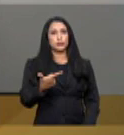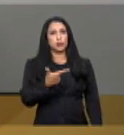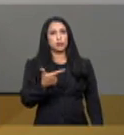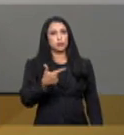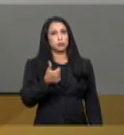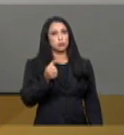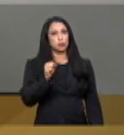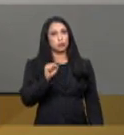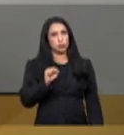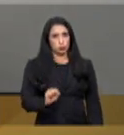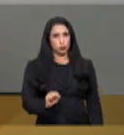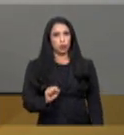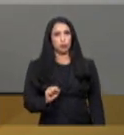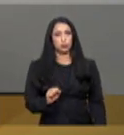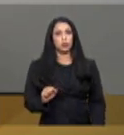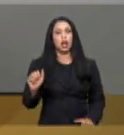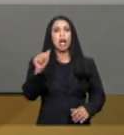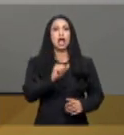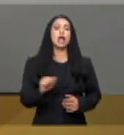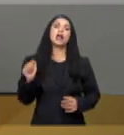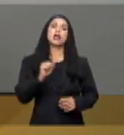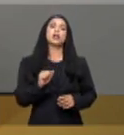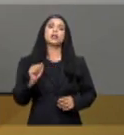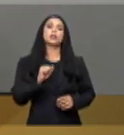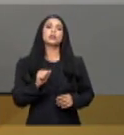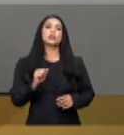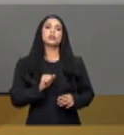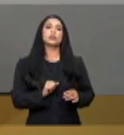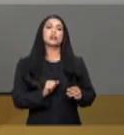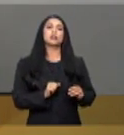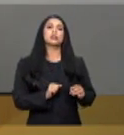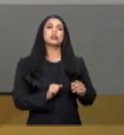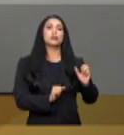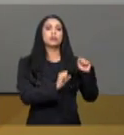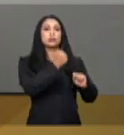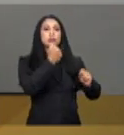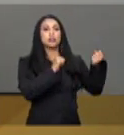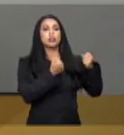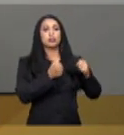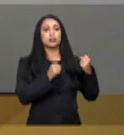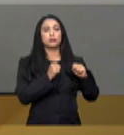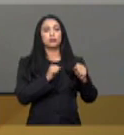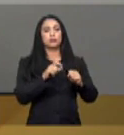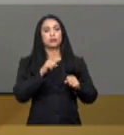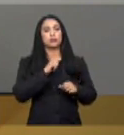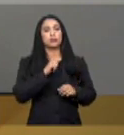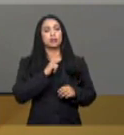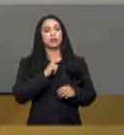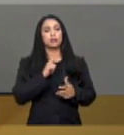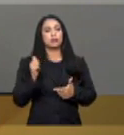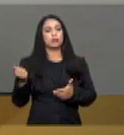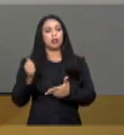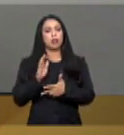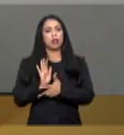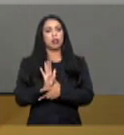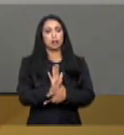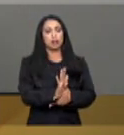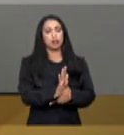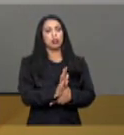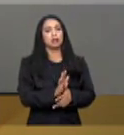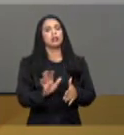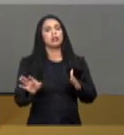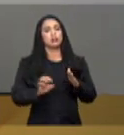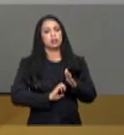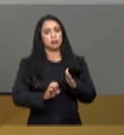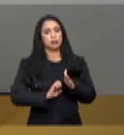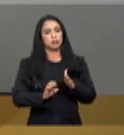2018 ainda, a Associação Brasileira de Indústria Química, que foi admitida nos autos como amicus curiae, LCA, laminação de